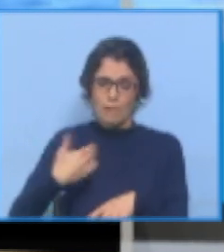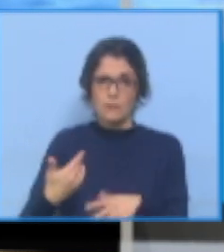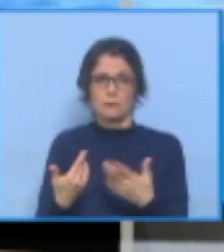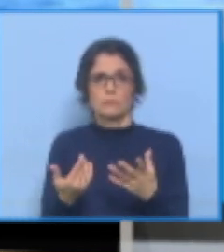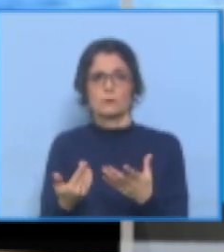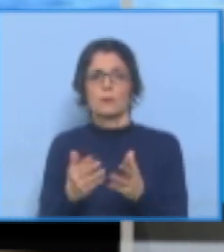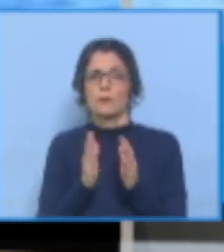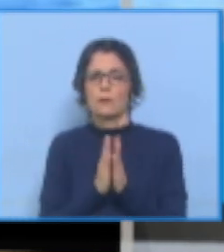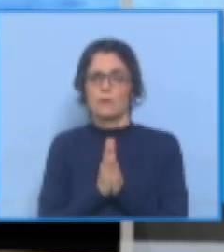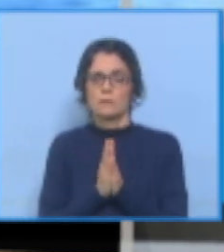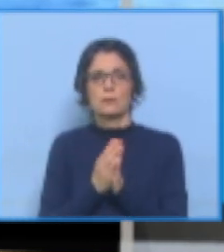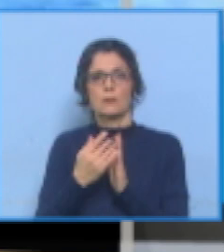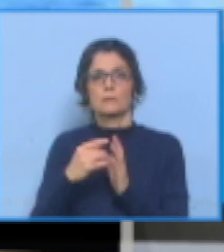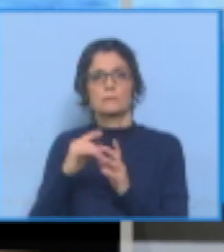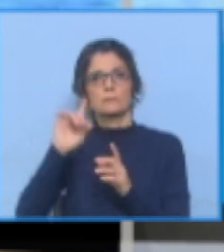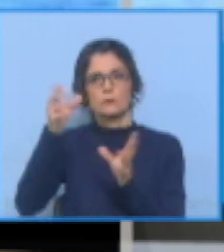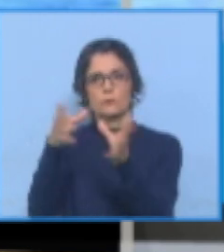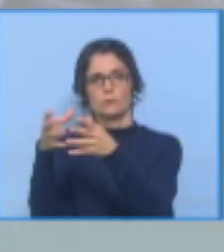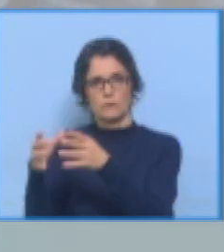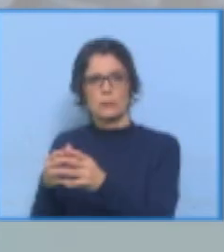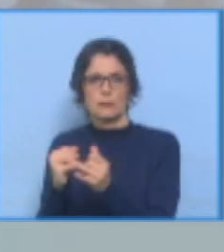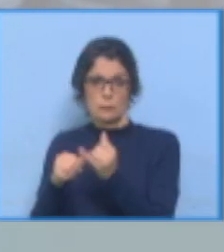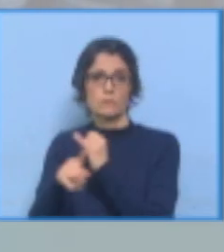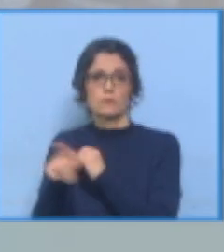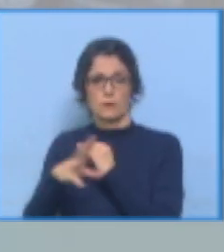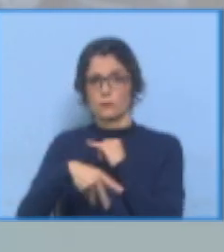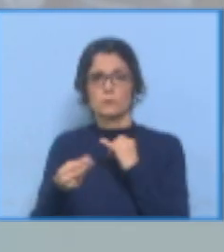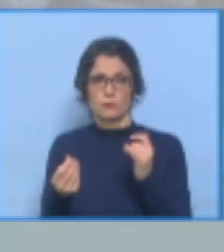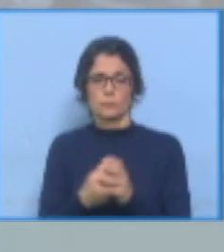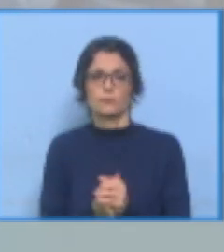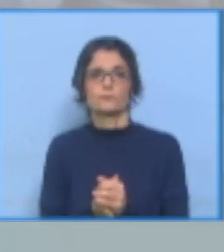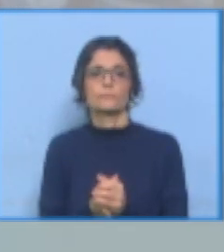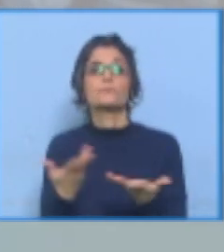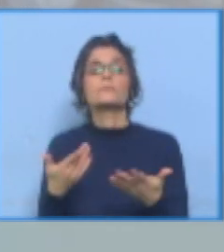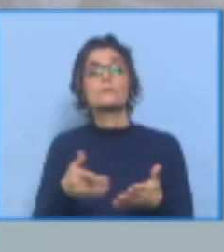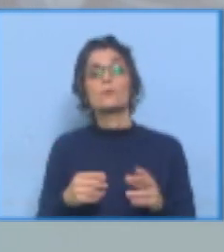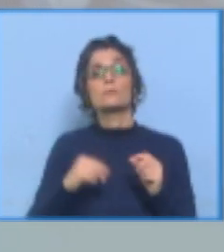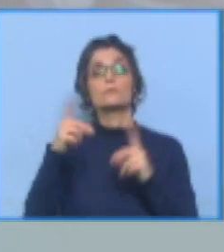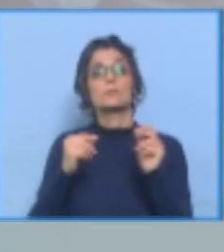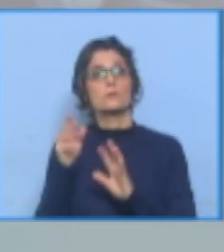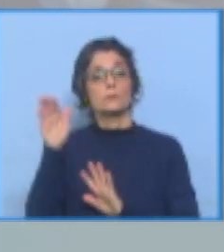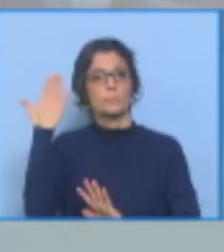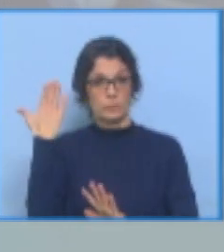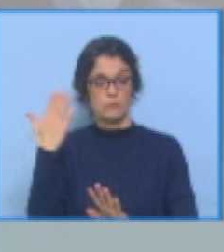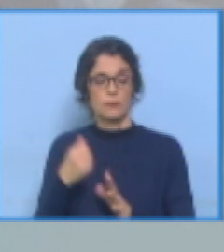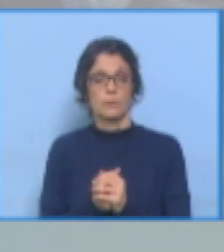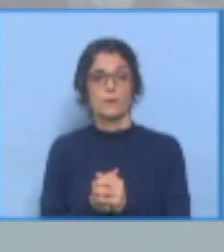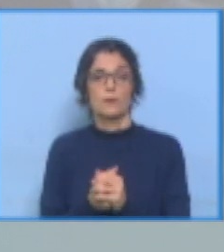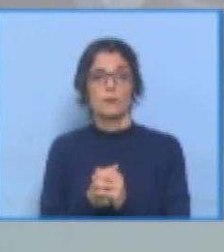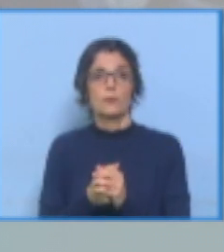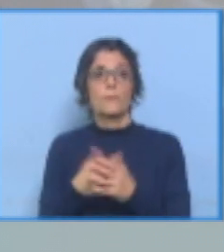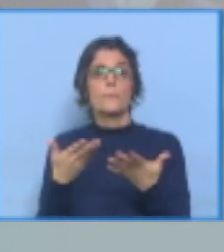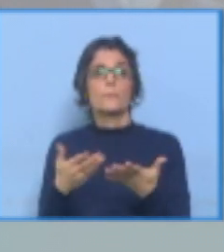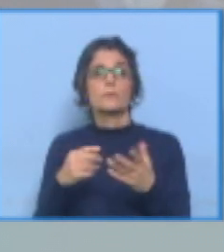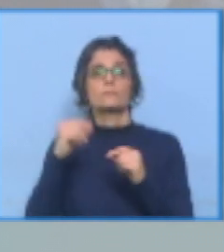em tantos lugares no mundo. E vamos a esses indicadores principais. Já falaremos da perseguição aos cristãos. Antes disso,